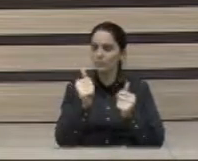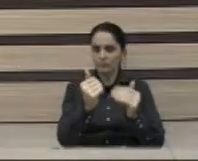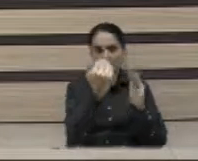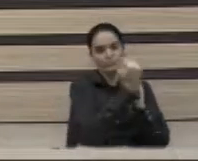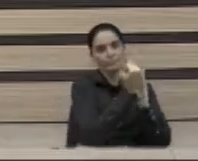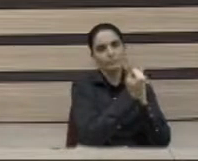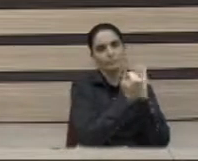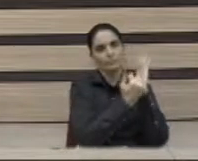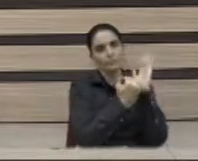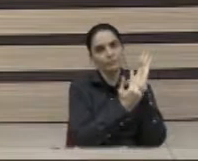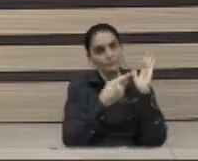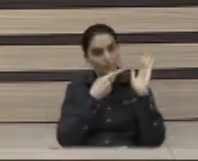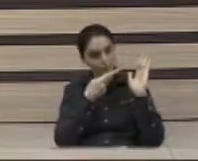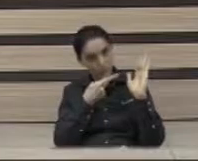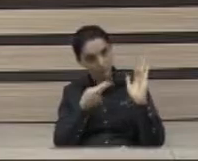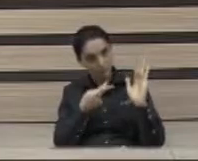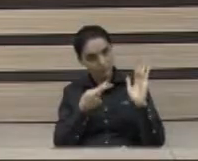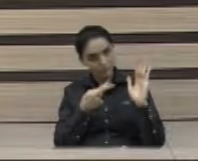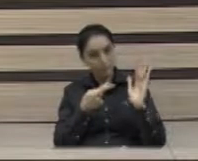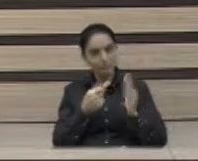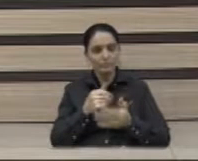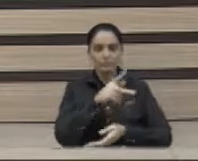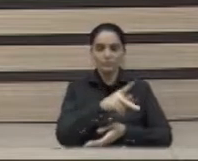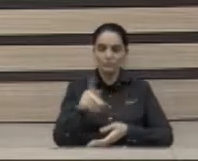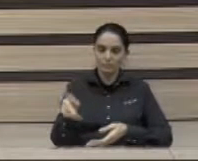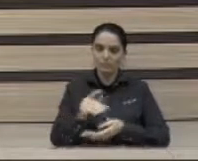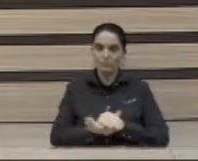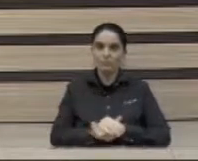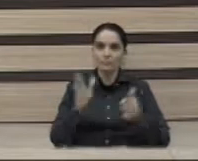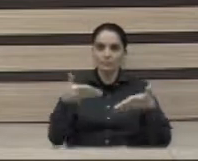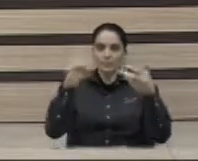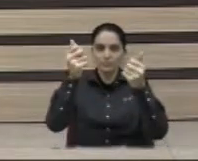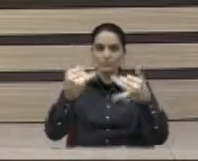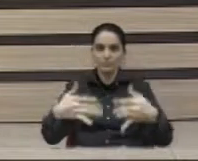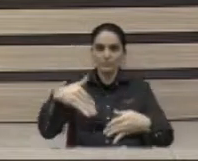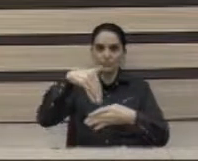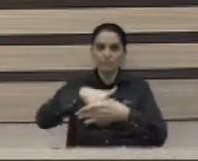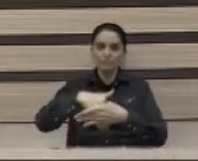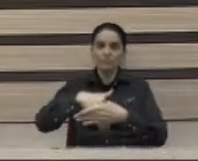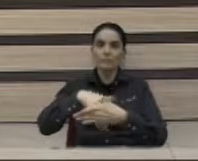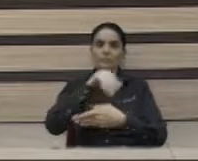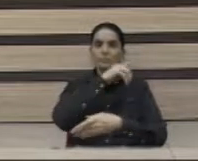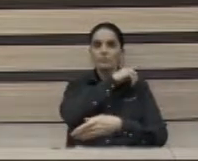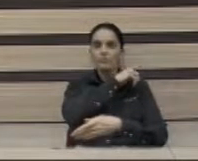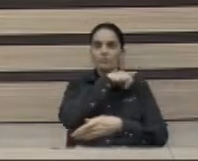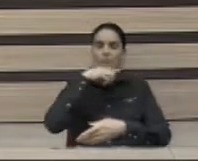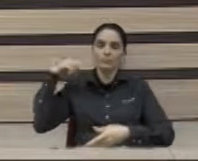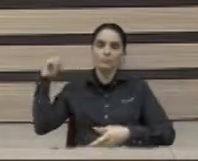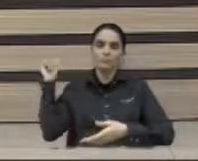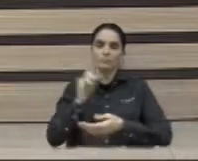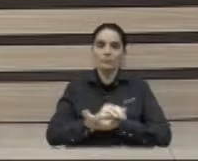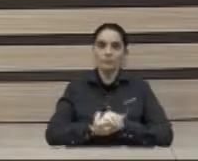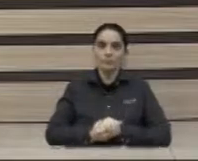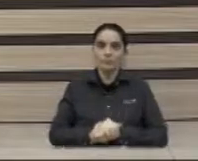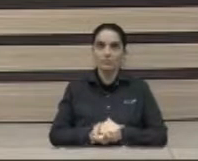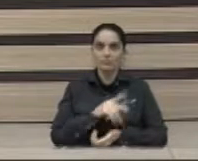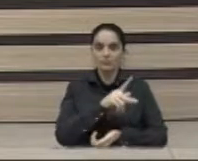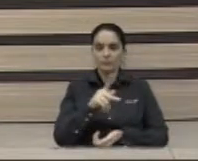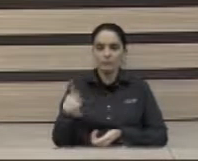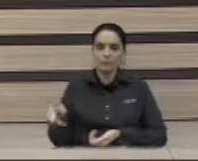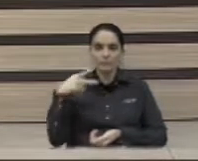itens citados por esta presidência. Para justificar, vereadora Mária Costa. Senhor